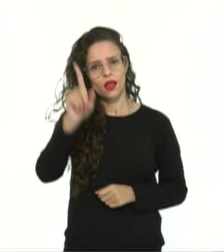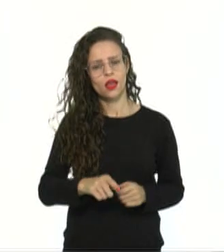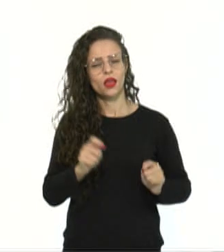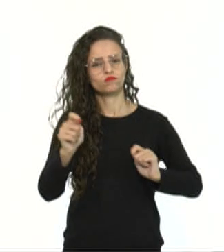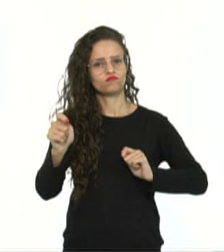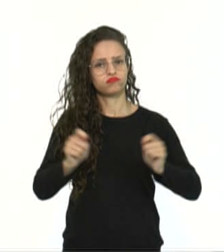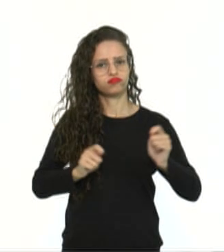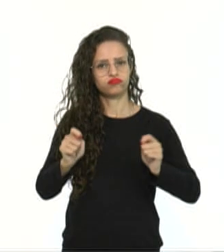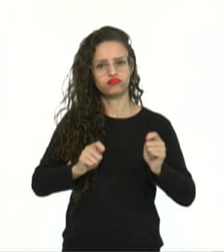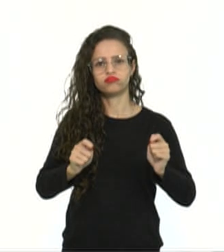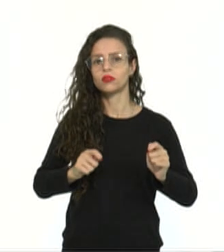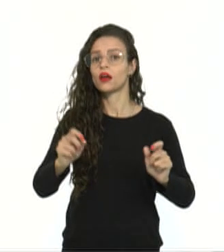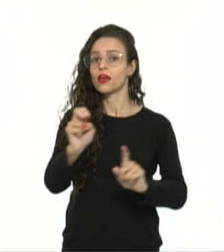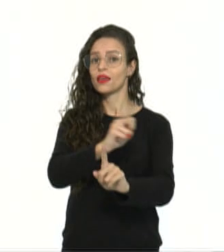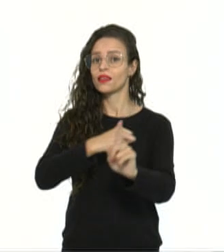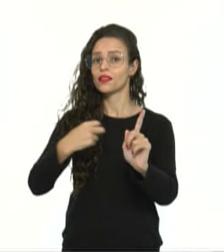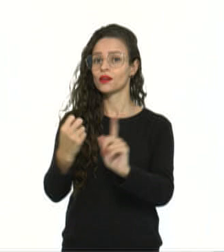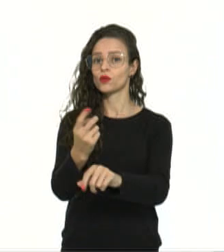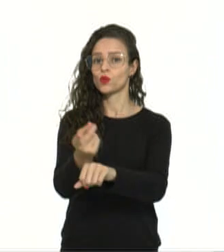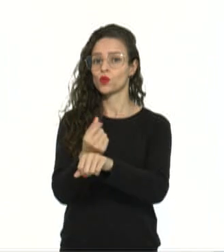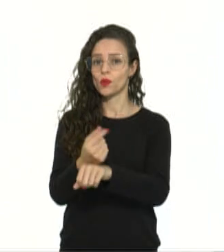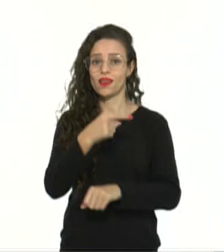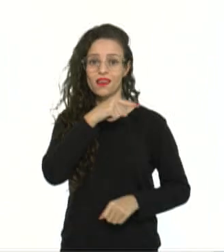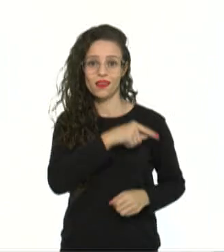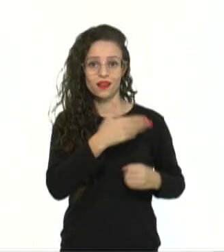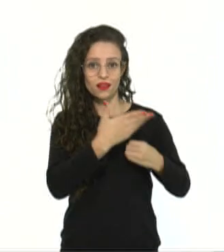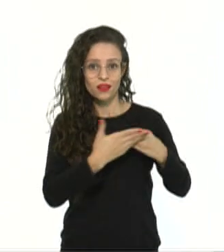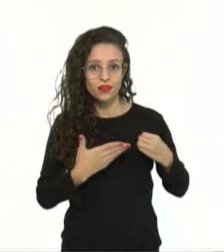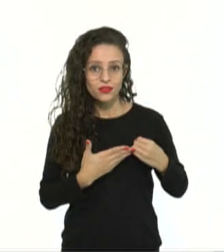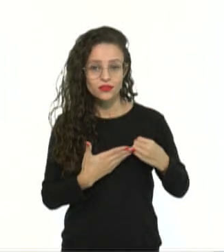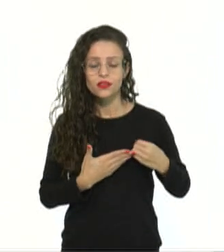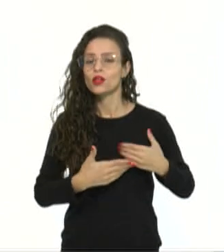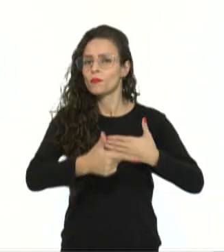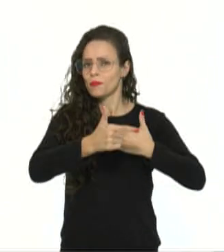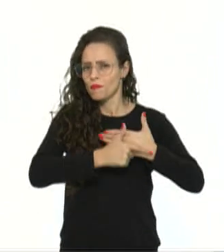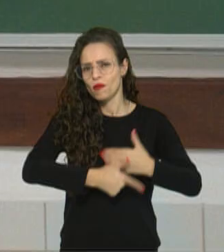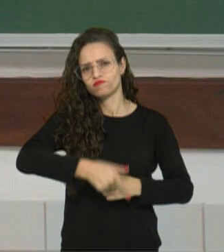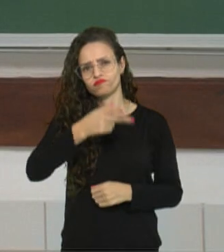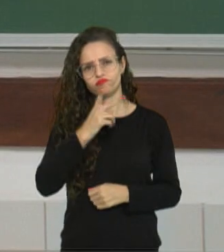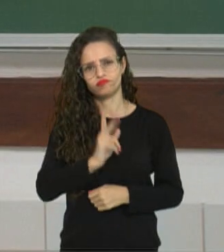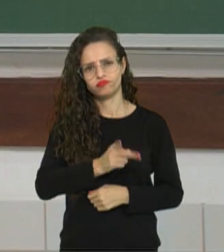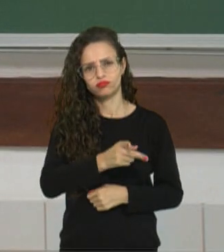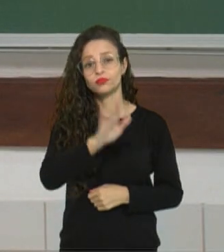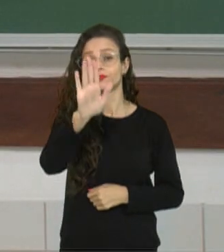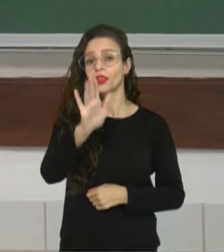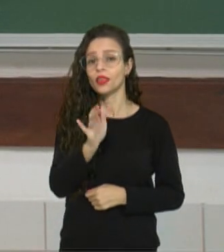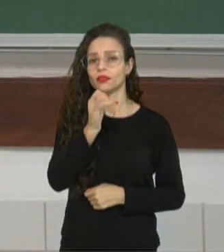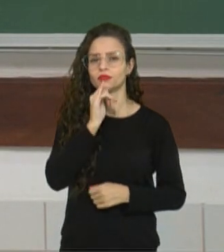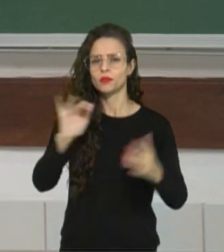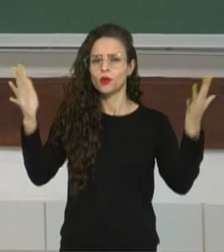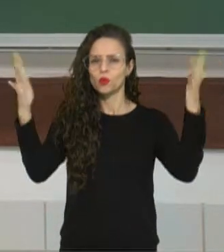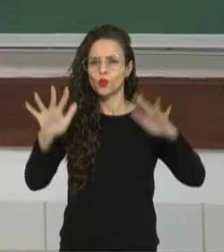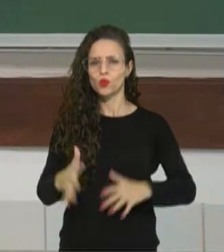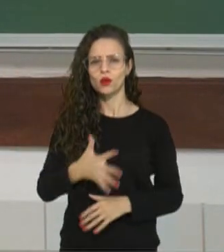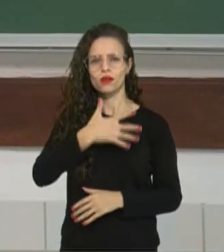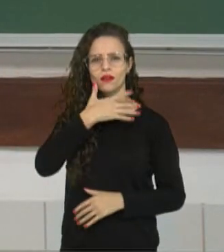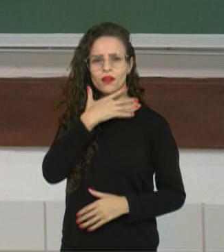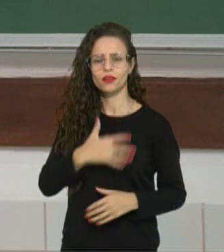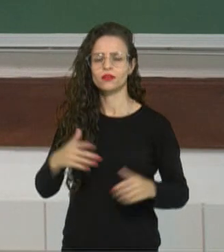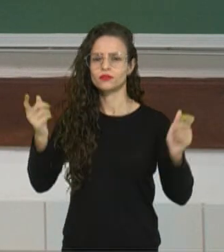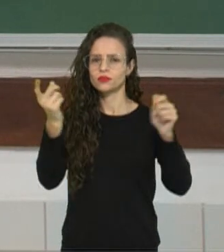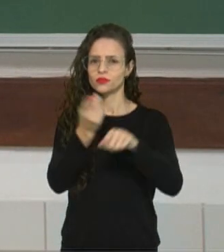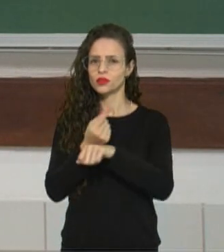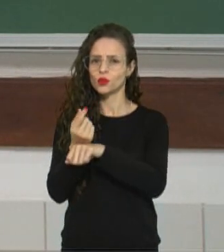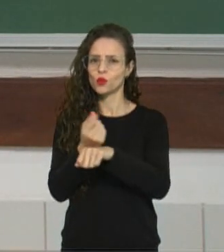regulador da sociedade e da economia. O Estado não vai perder de vista esse papel. Vamos pensar, por exemplo, nas crises econômicas ou até no